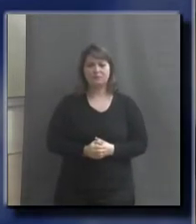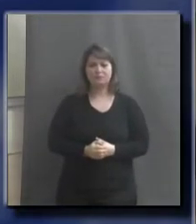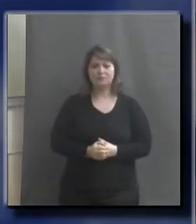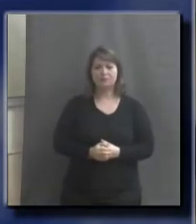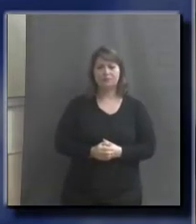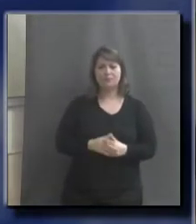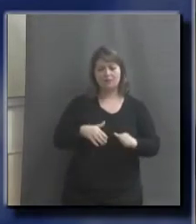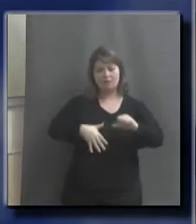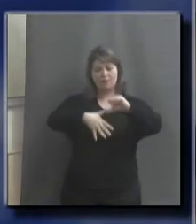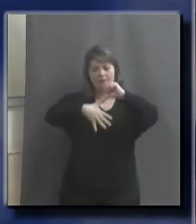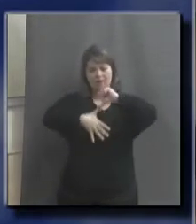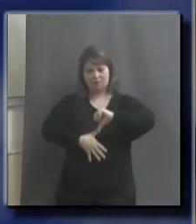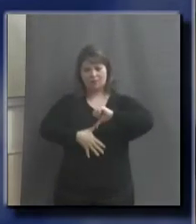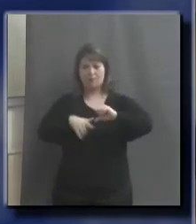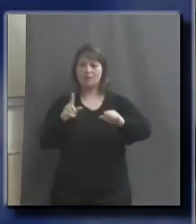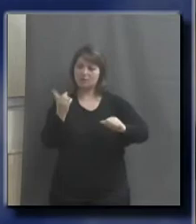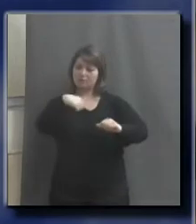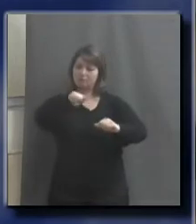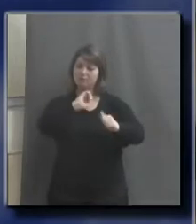psicologia latino-americana.